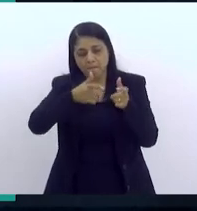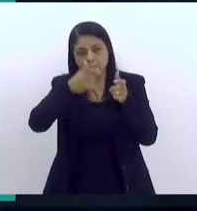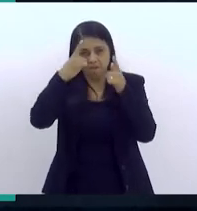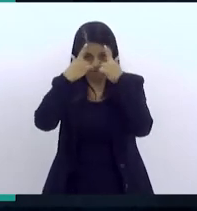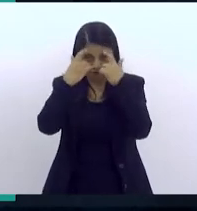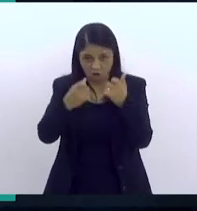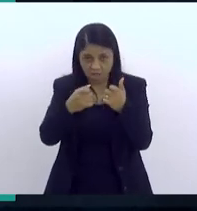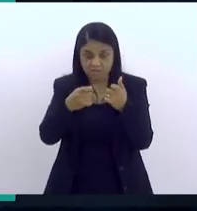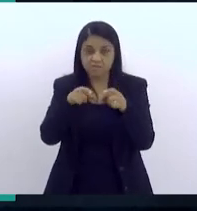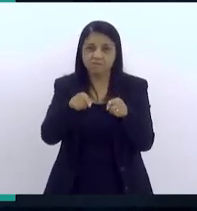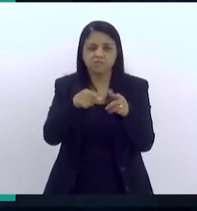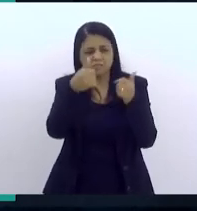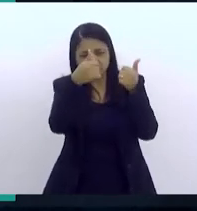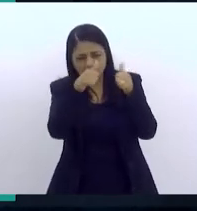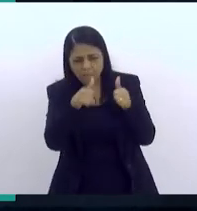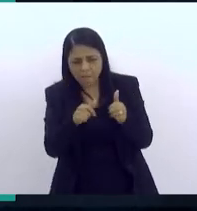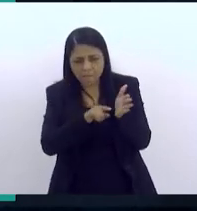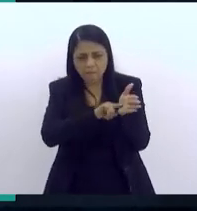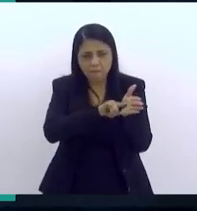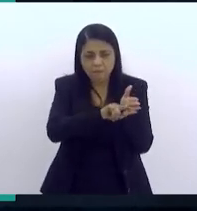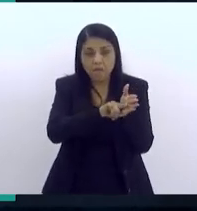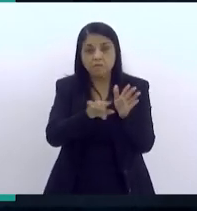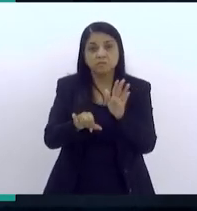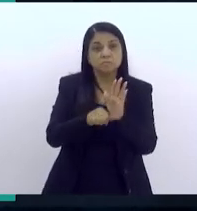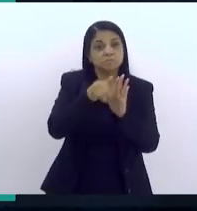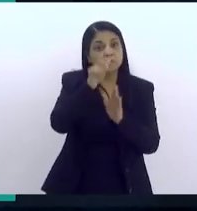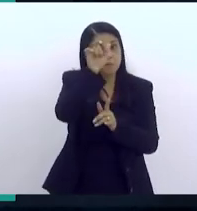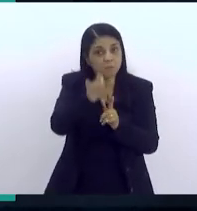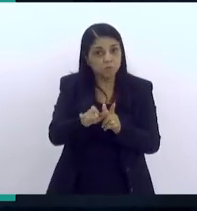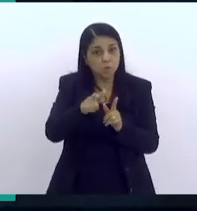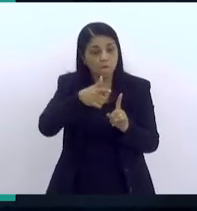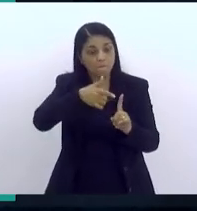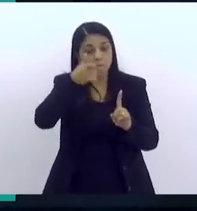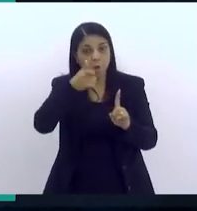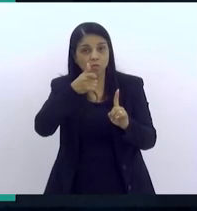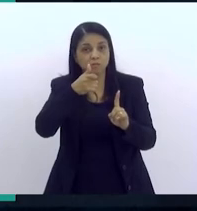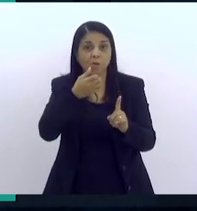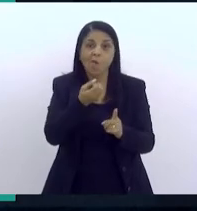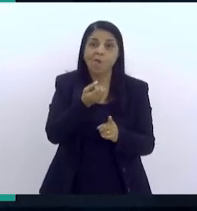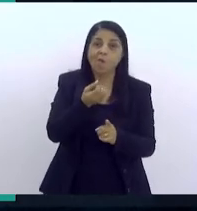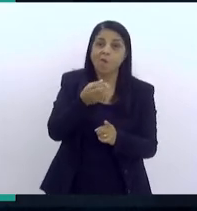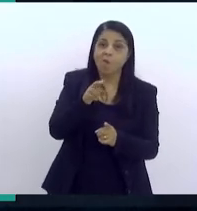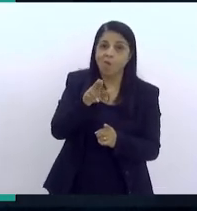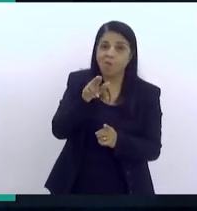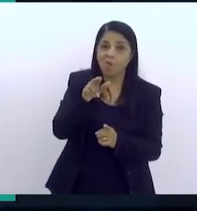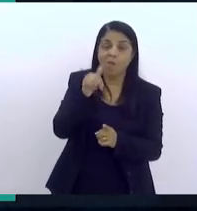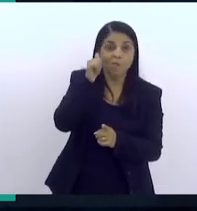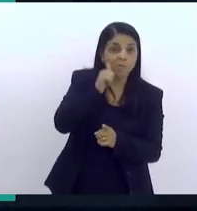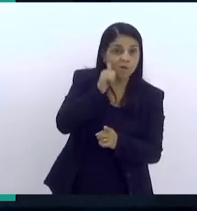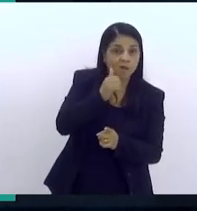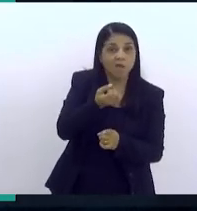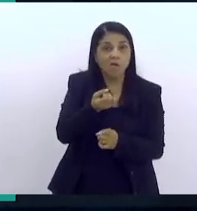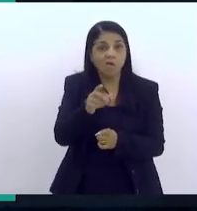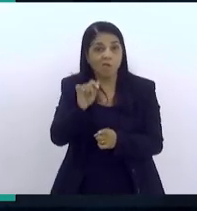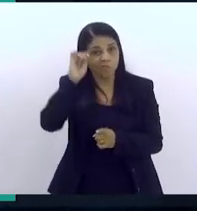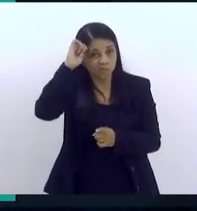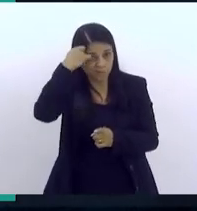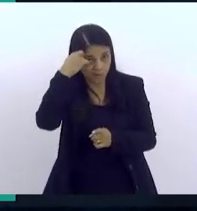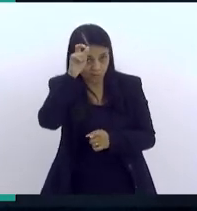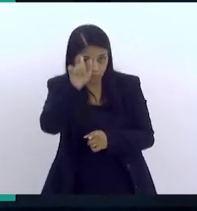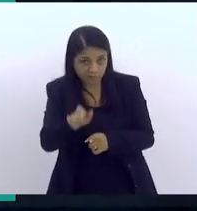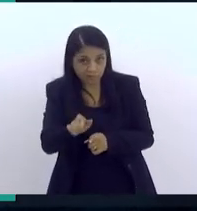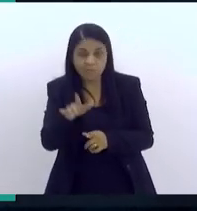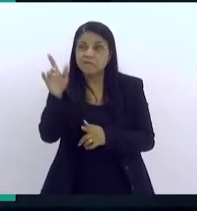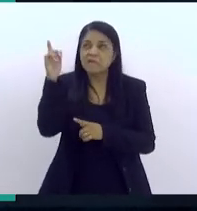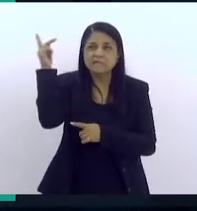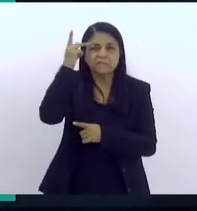normalmente as primeiras pessoas a serem assassinadas ou são mulheres ou são negros o caso que aconteceu em